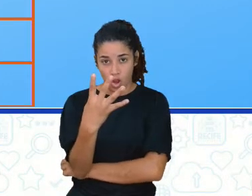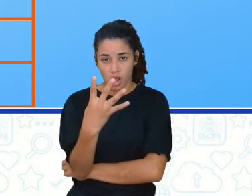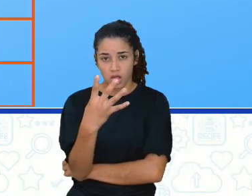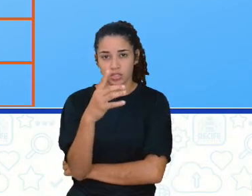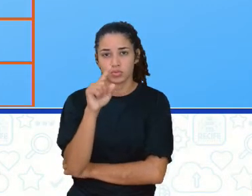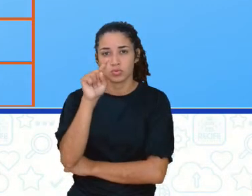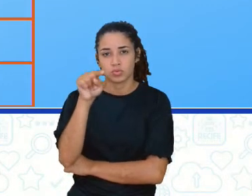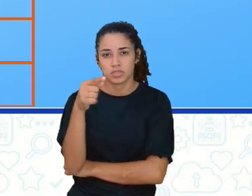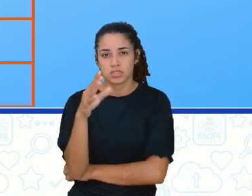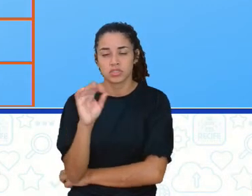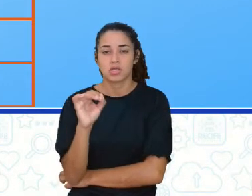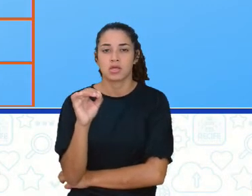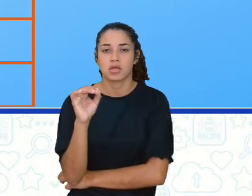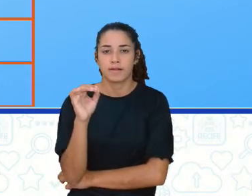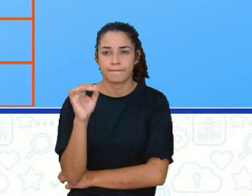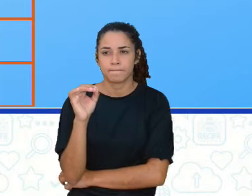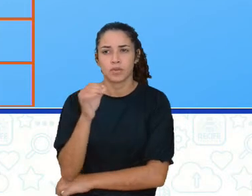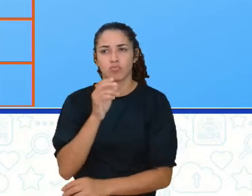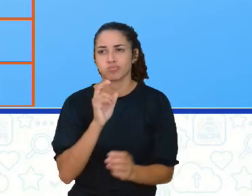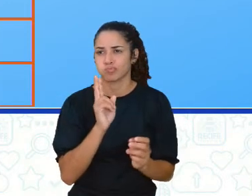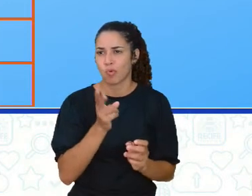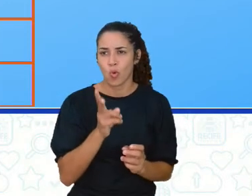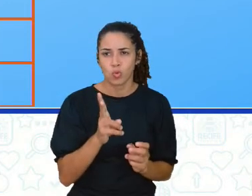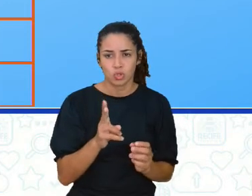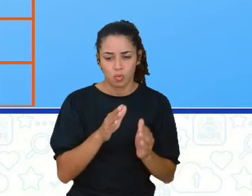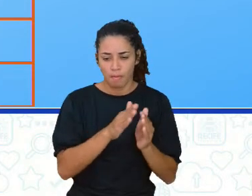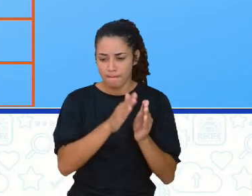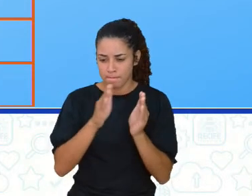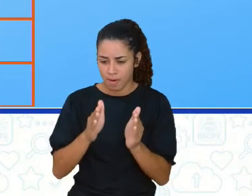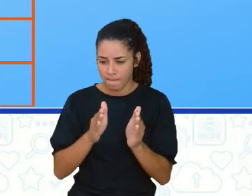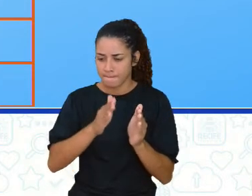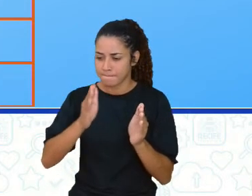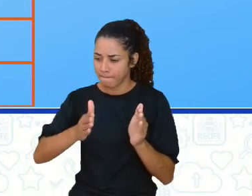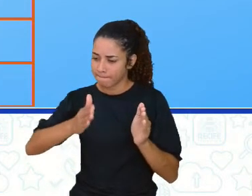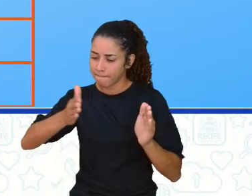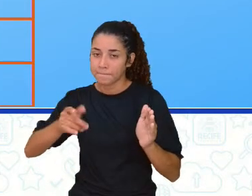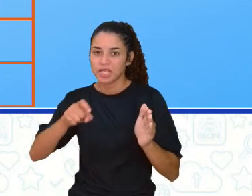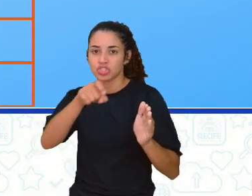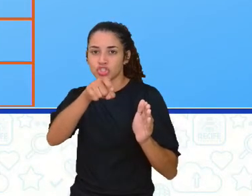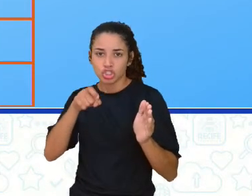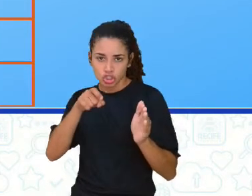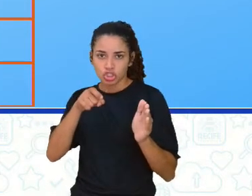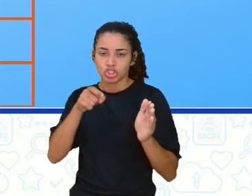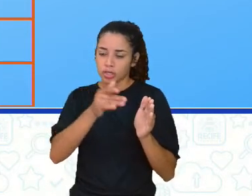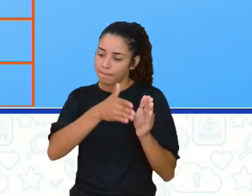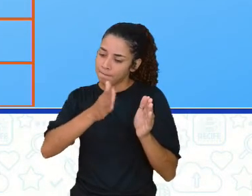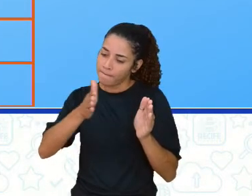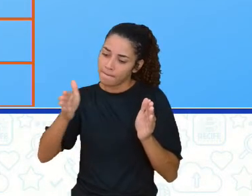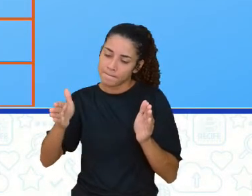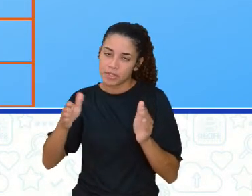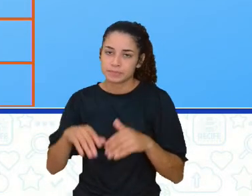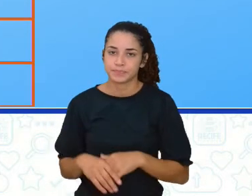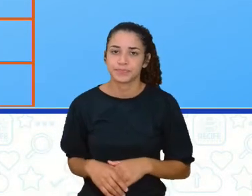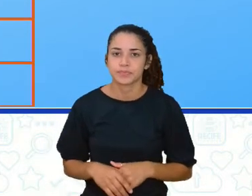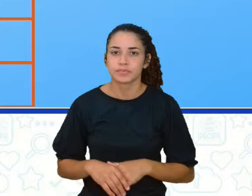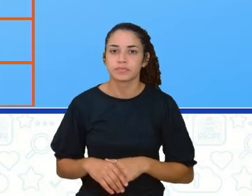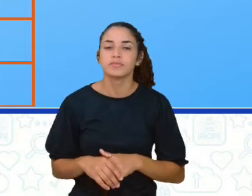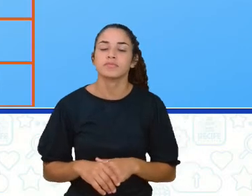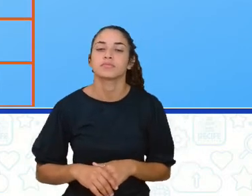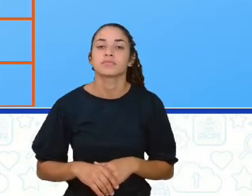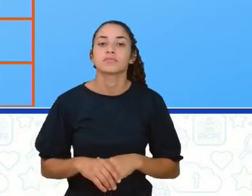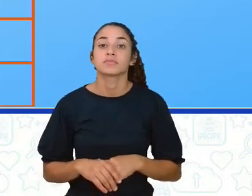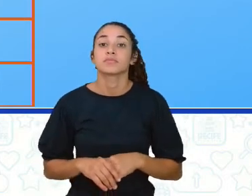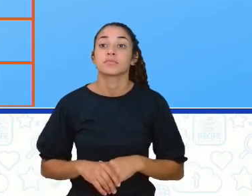continuo no próprio eixo X, né? No eixo das abscissas.